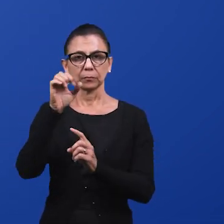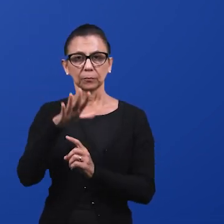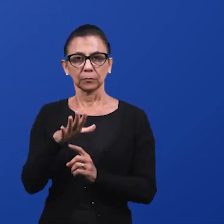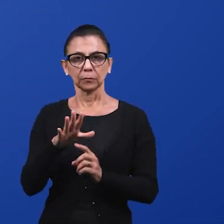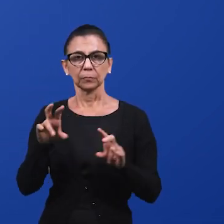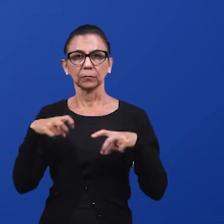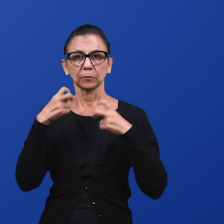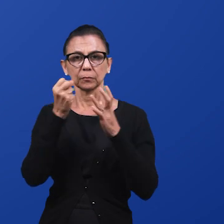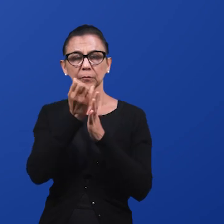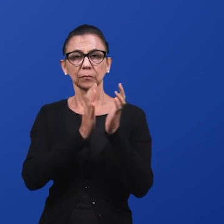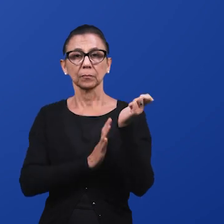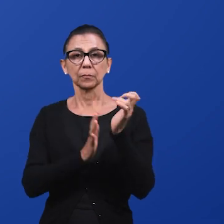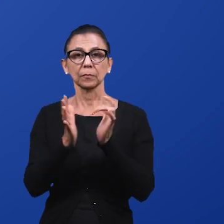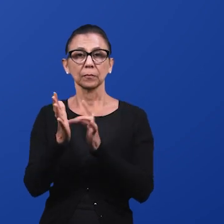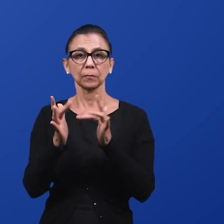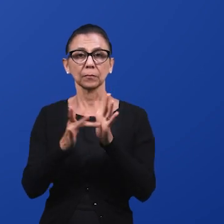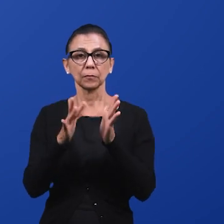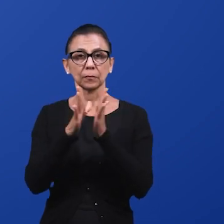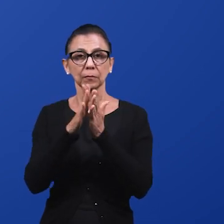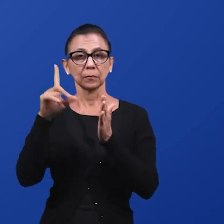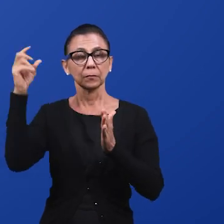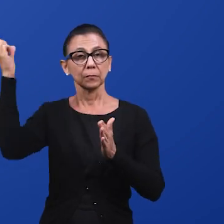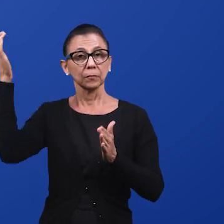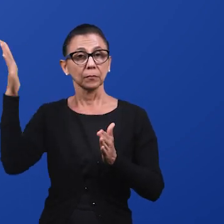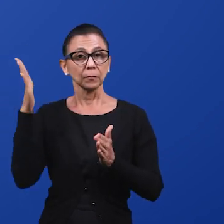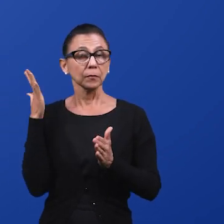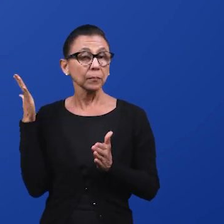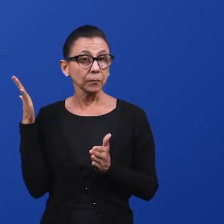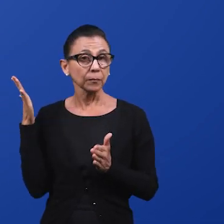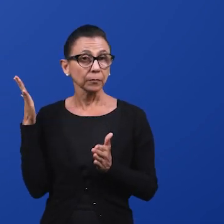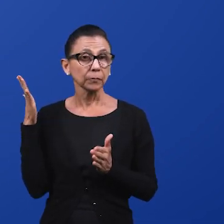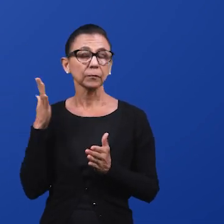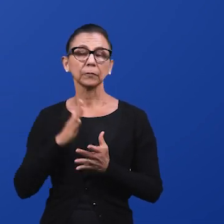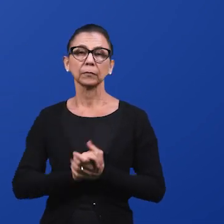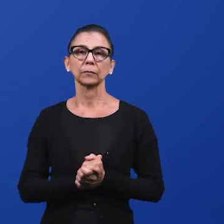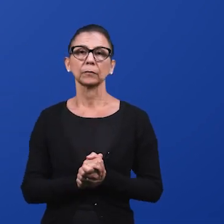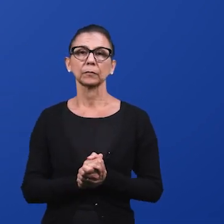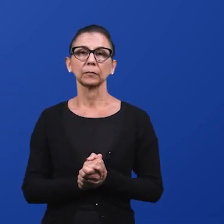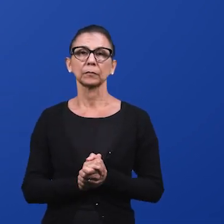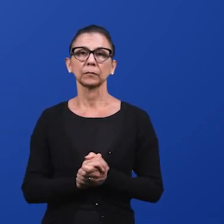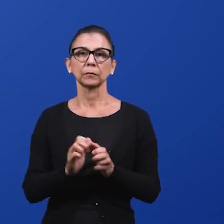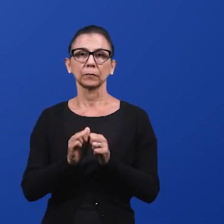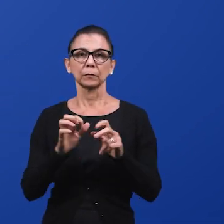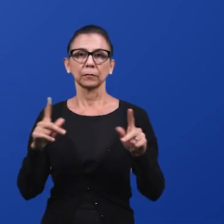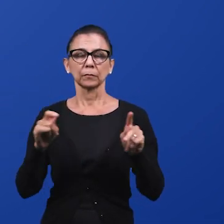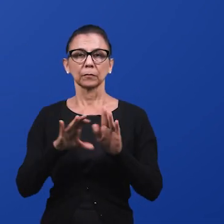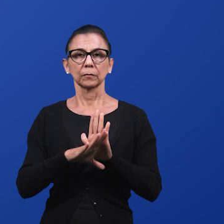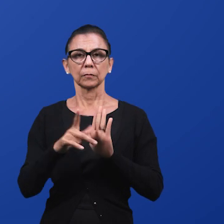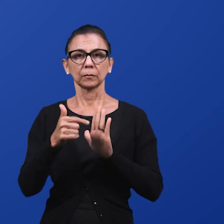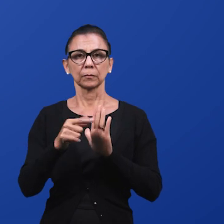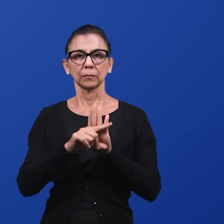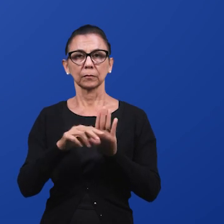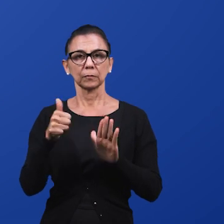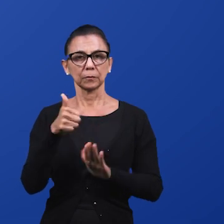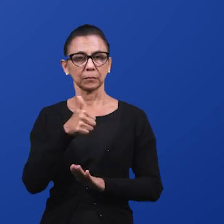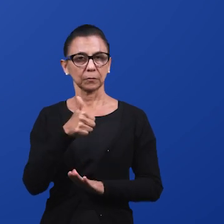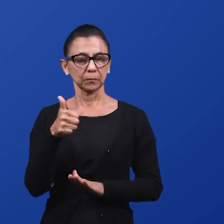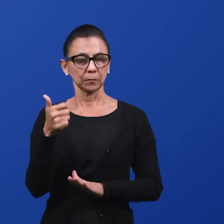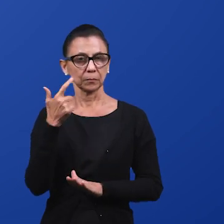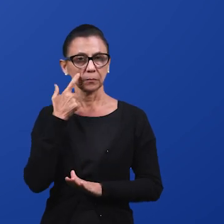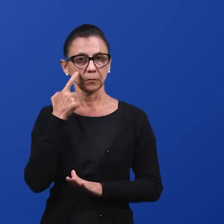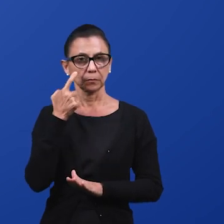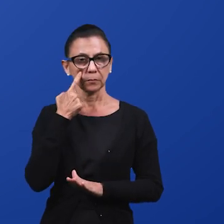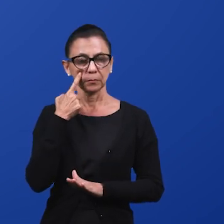clamor pelo sangue de Jesus e a palavra revelada, tal como é descrito no livro de Apocalipse, capítulo